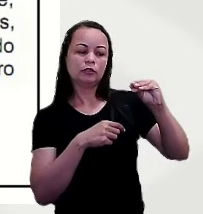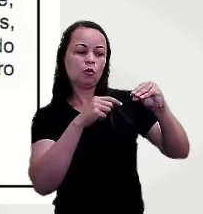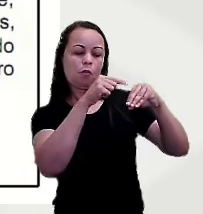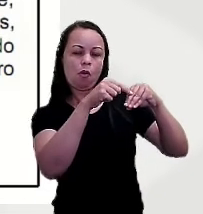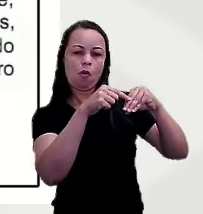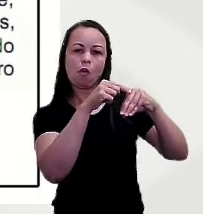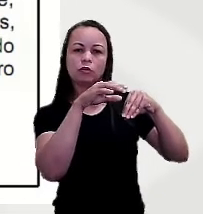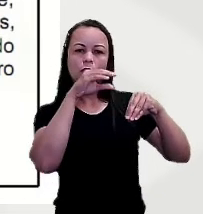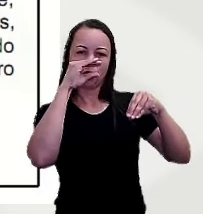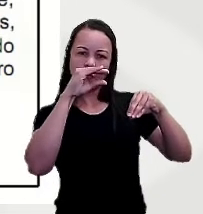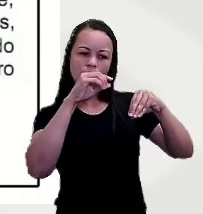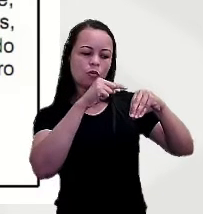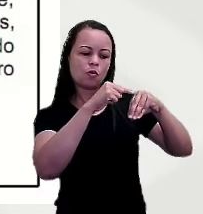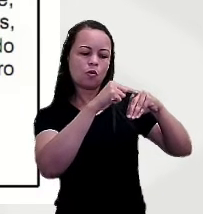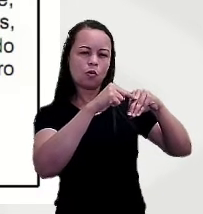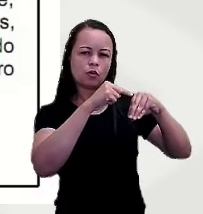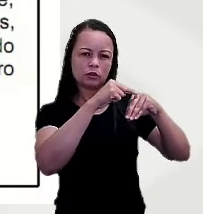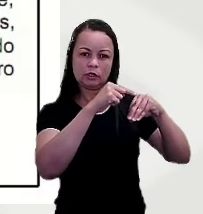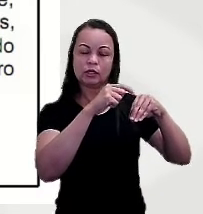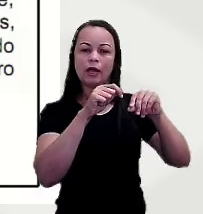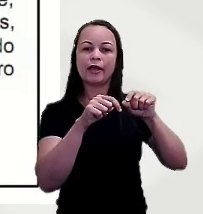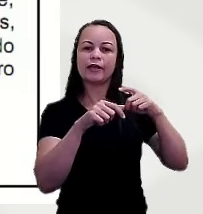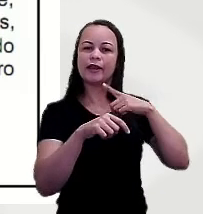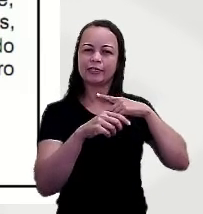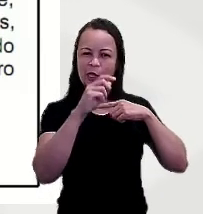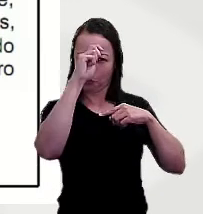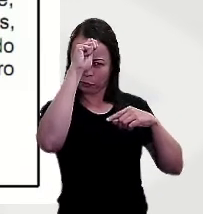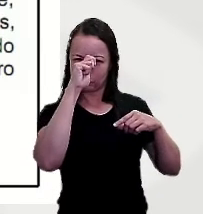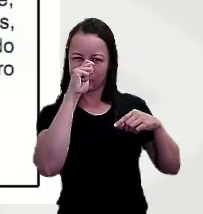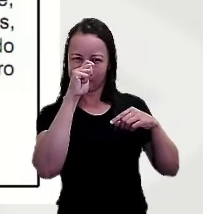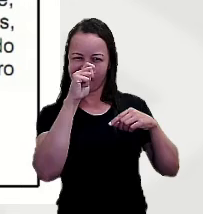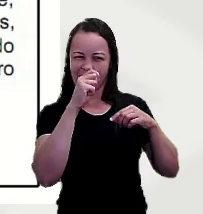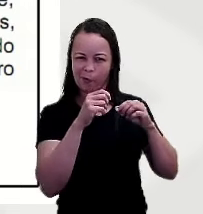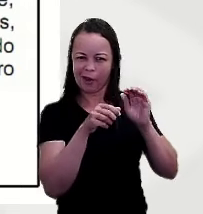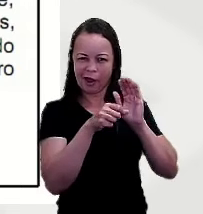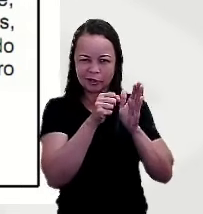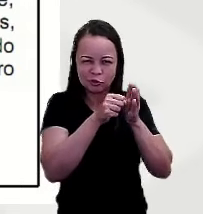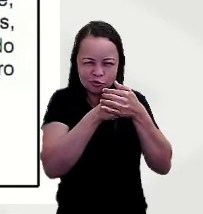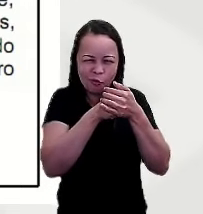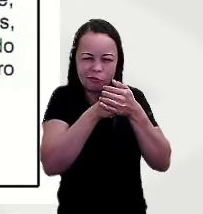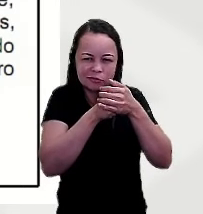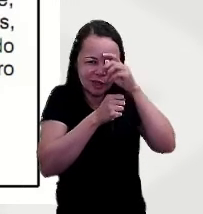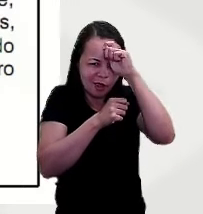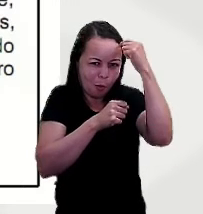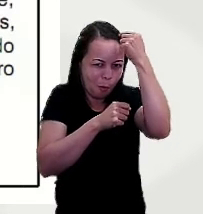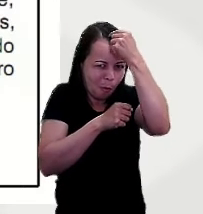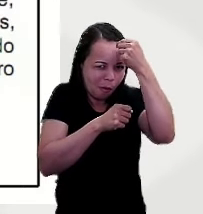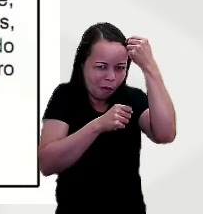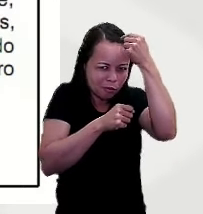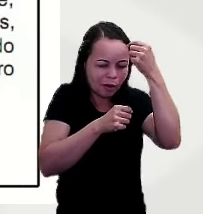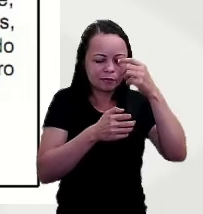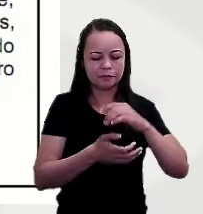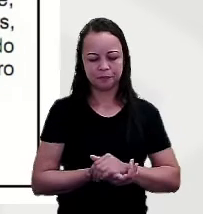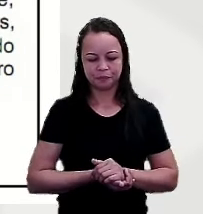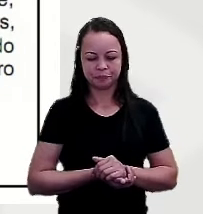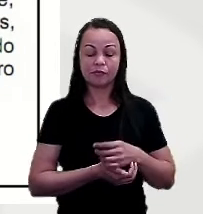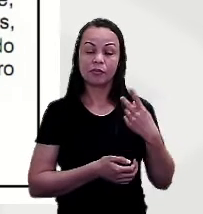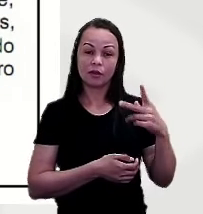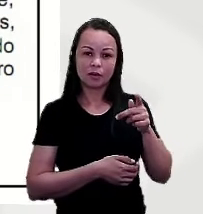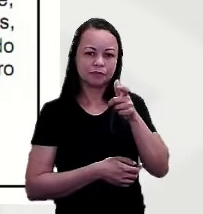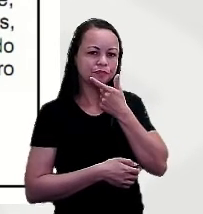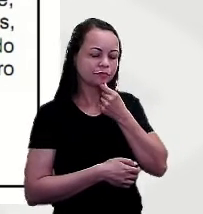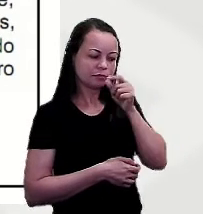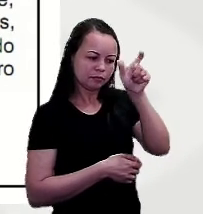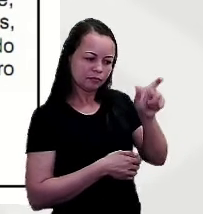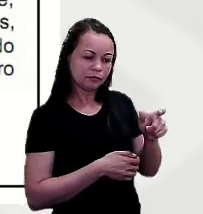eles colocam esse chapéu na cabeça. O rapaz boto, ele vai aos bailes, dança, bebe, conversa e